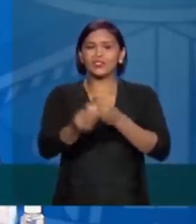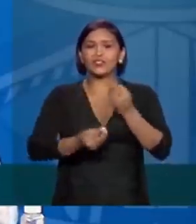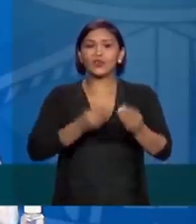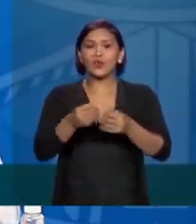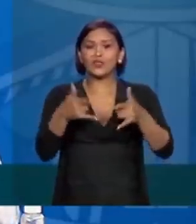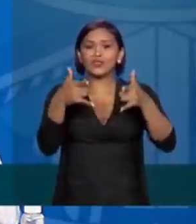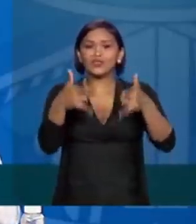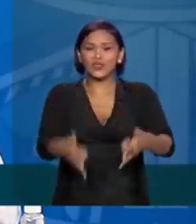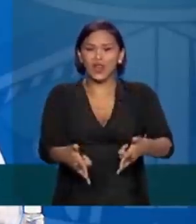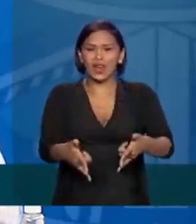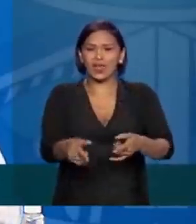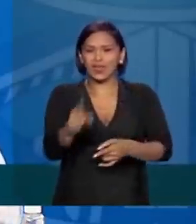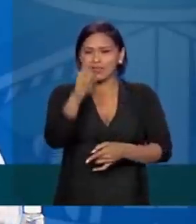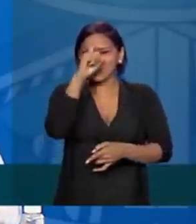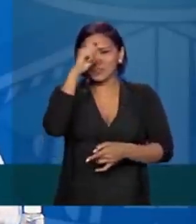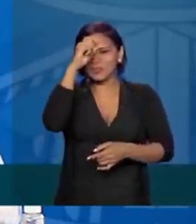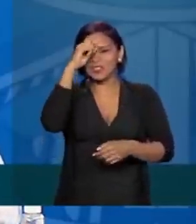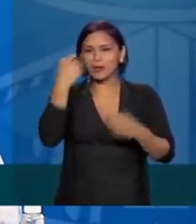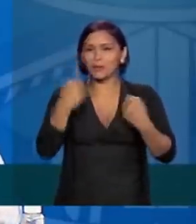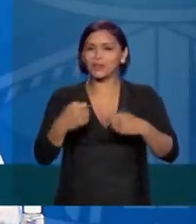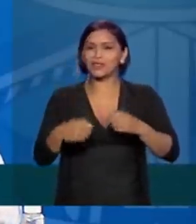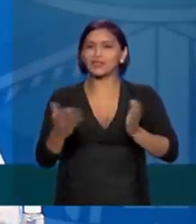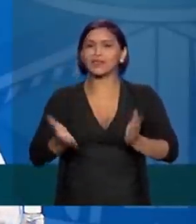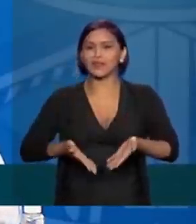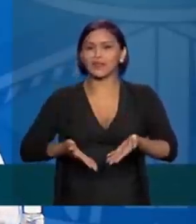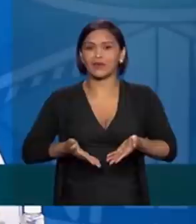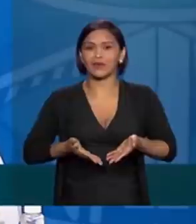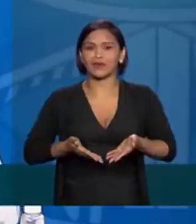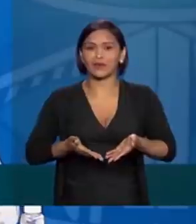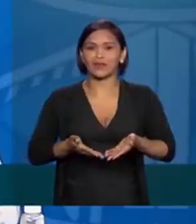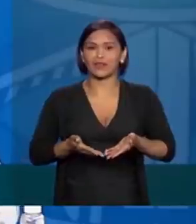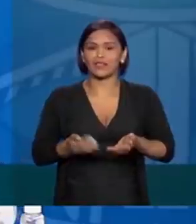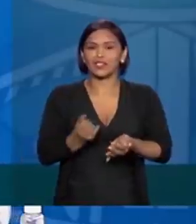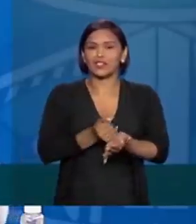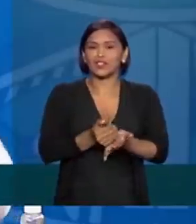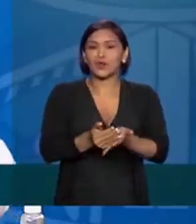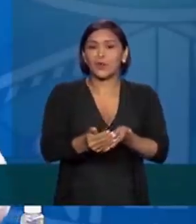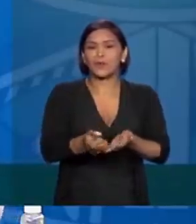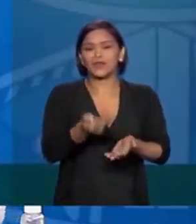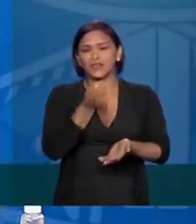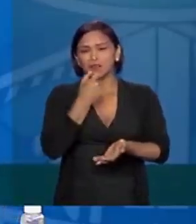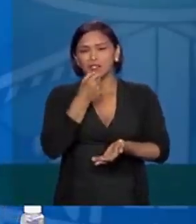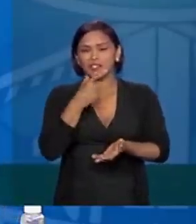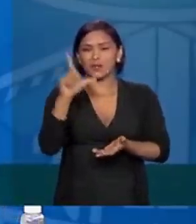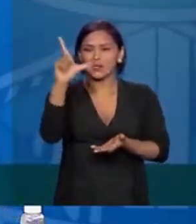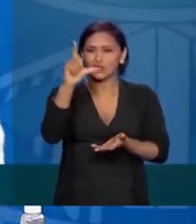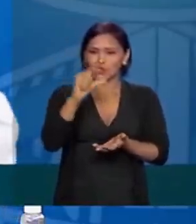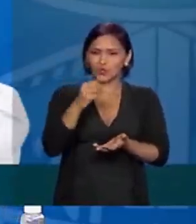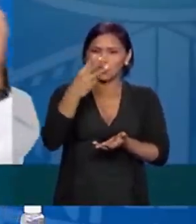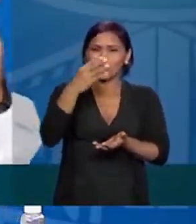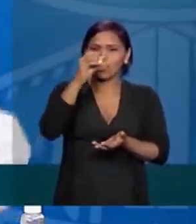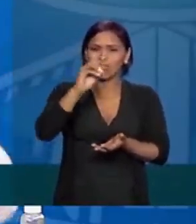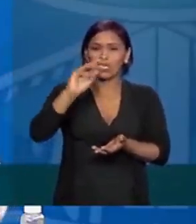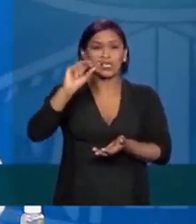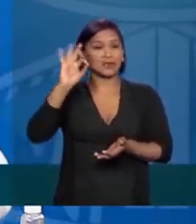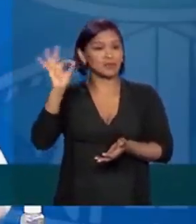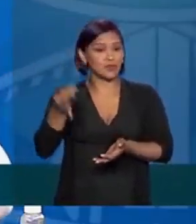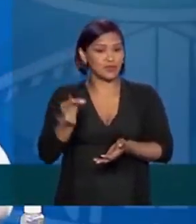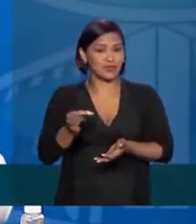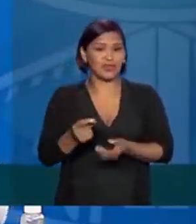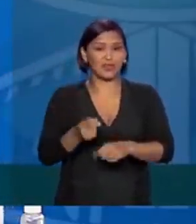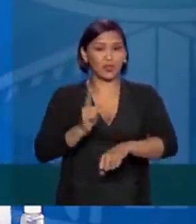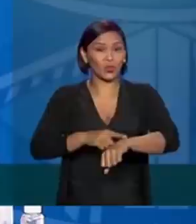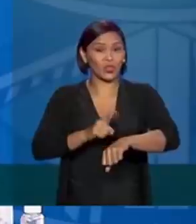leitos de cti que a gente precisa se a gente entra com medicamento e reduz trinta por cento a gente o tempo de permanência